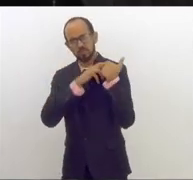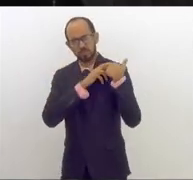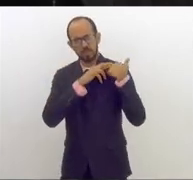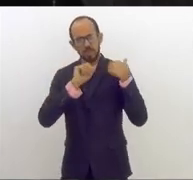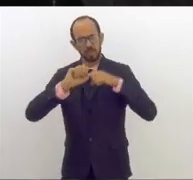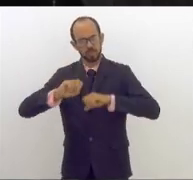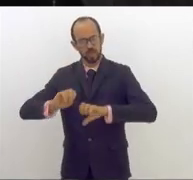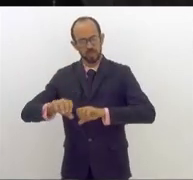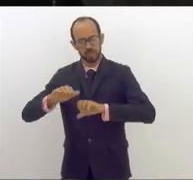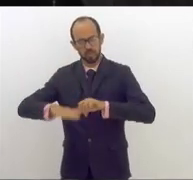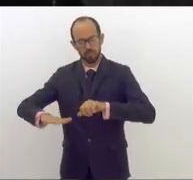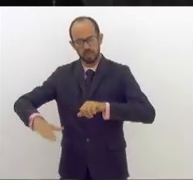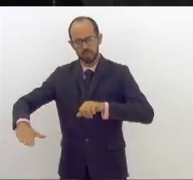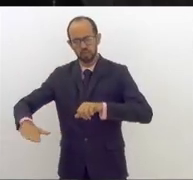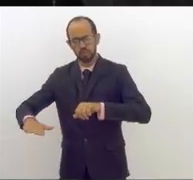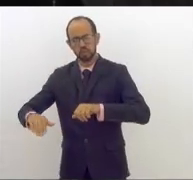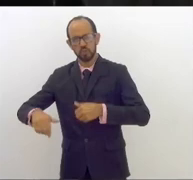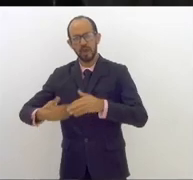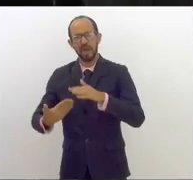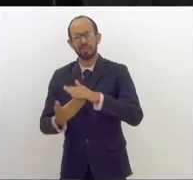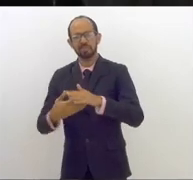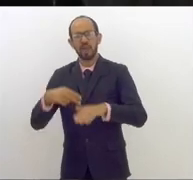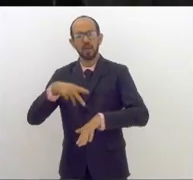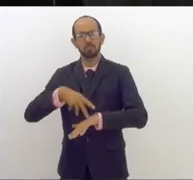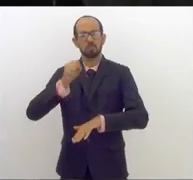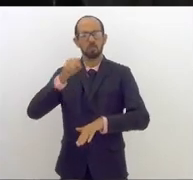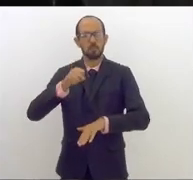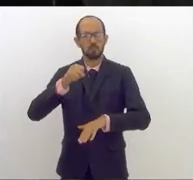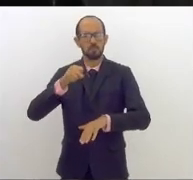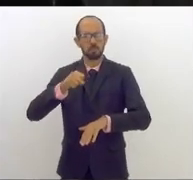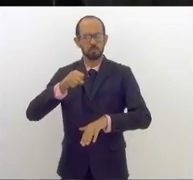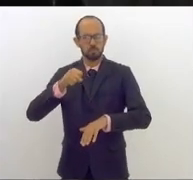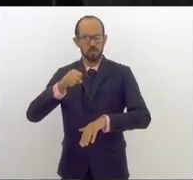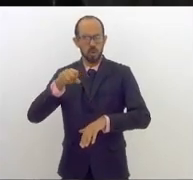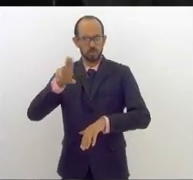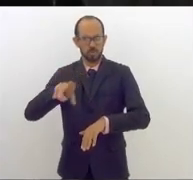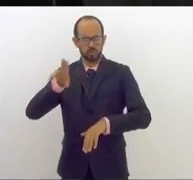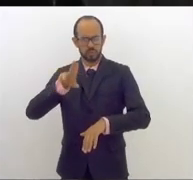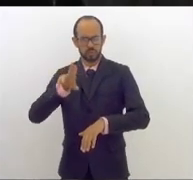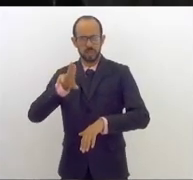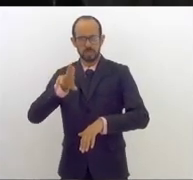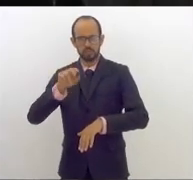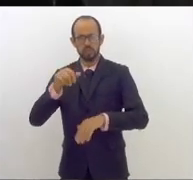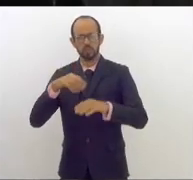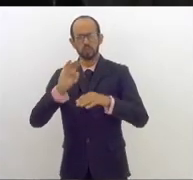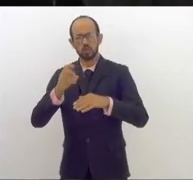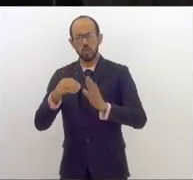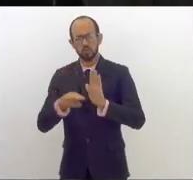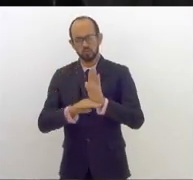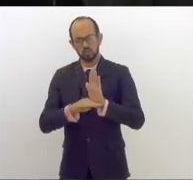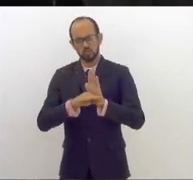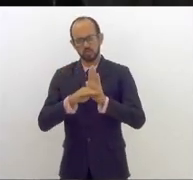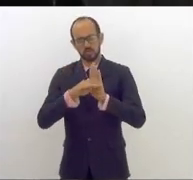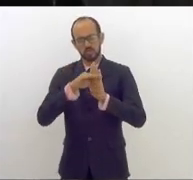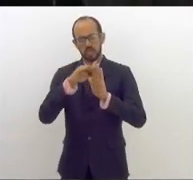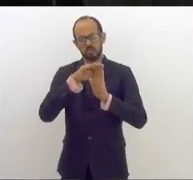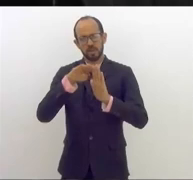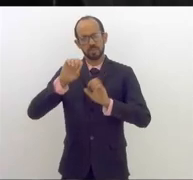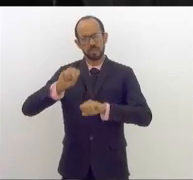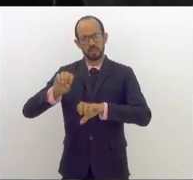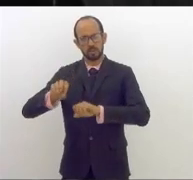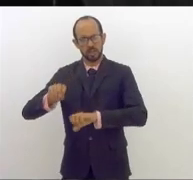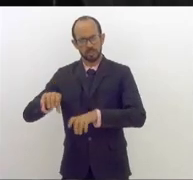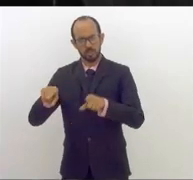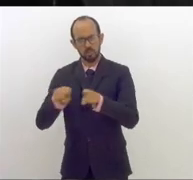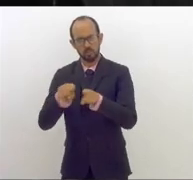Educação Infantil Luiz Paulo após a graduação né todos os níveis e etapas da educação brasileira e ao mesmo tempo levar